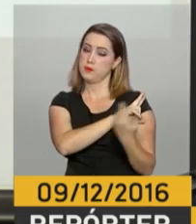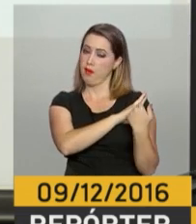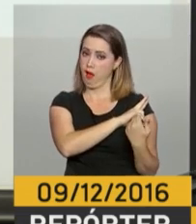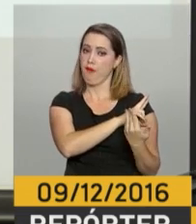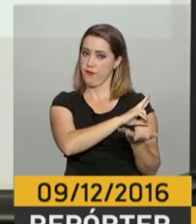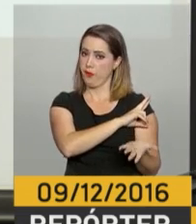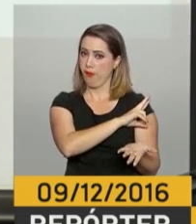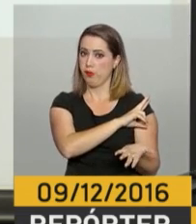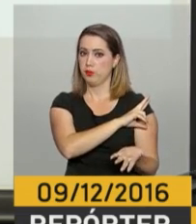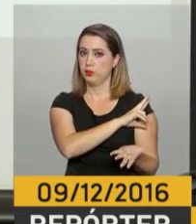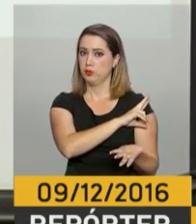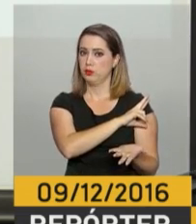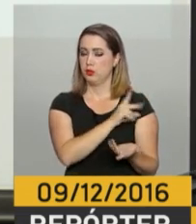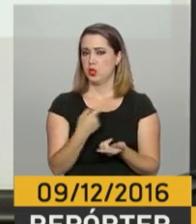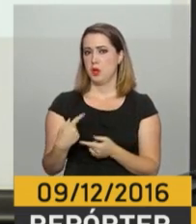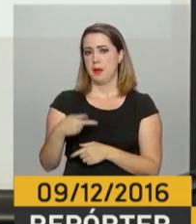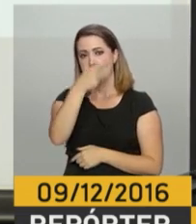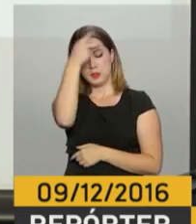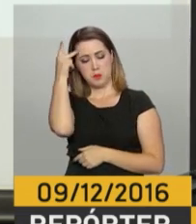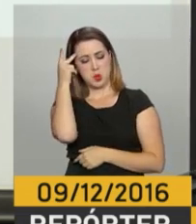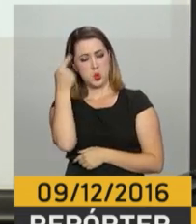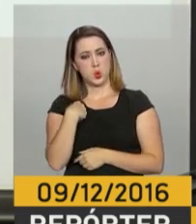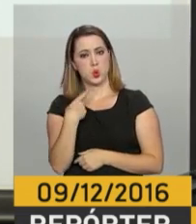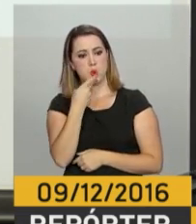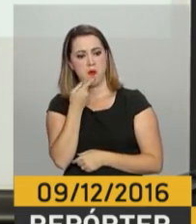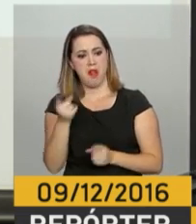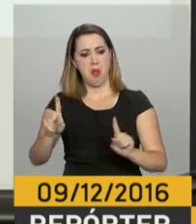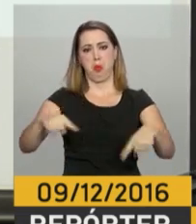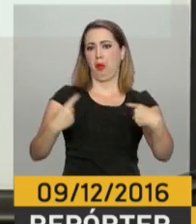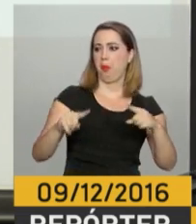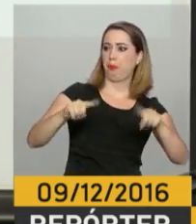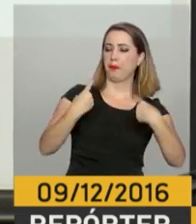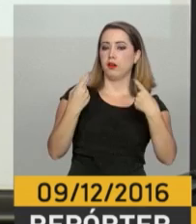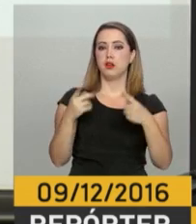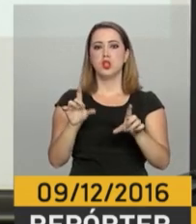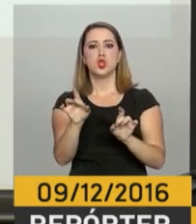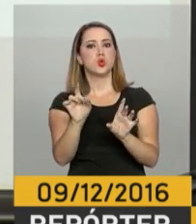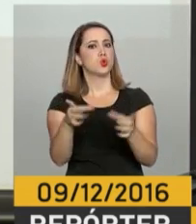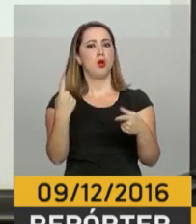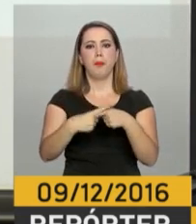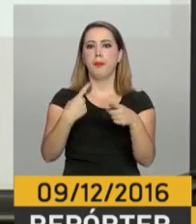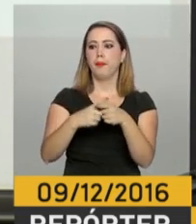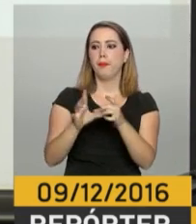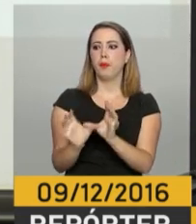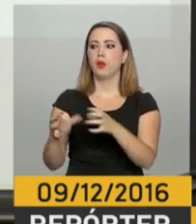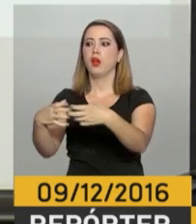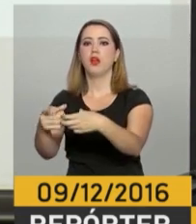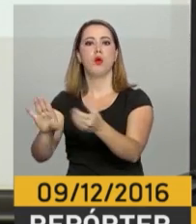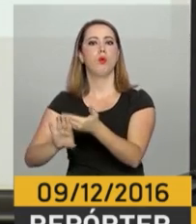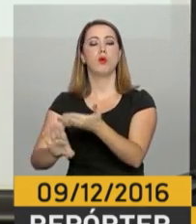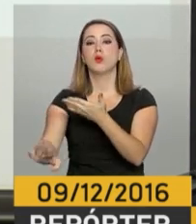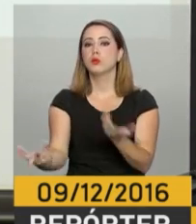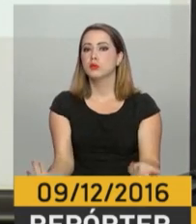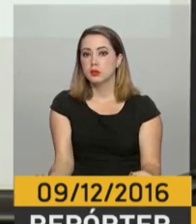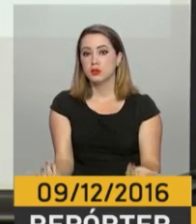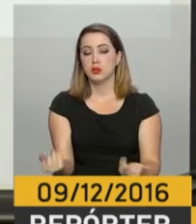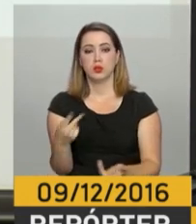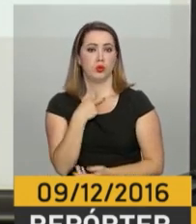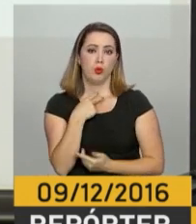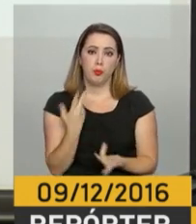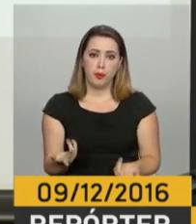país. As pessoas não podem opor-se simplesmente porque são oposição. A oposição no Brasil,